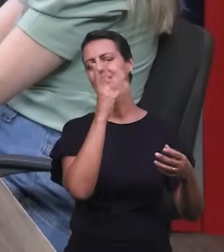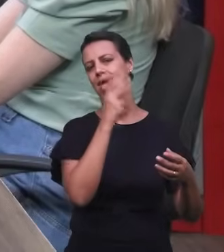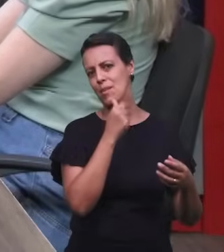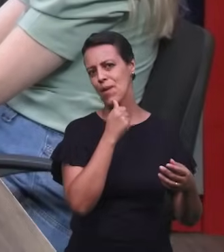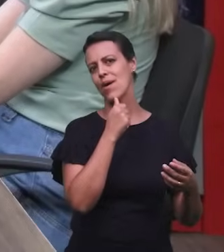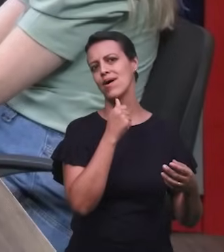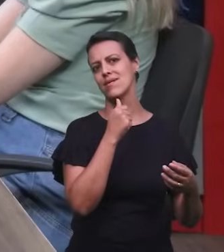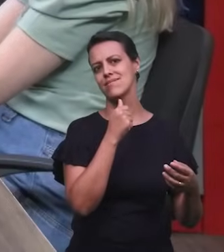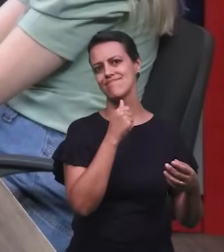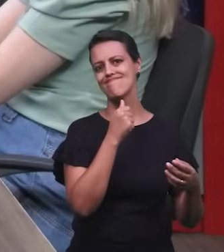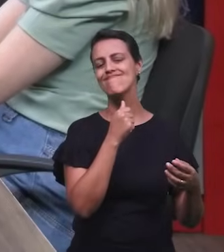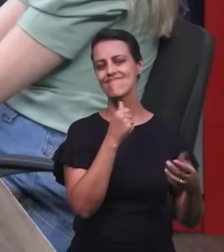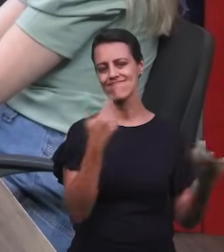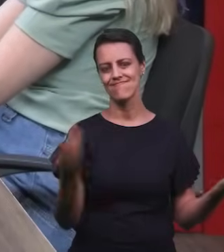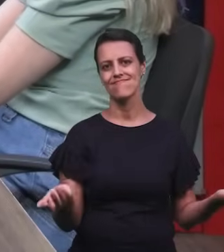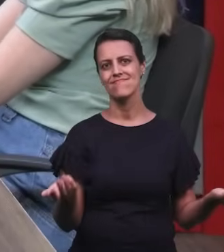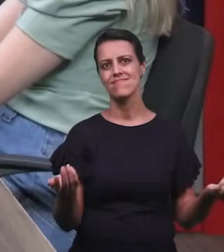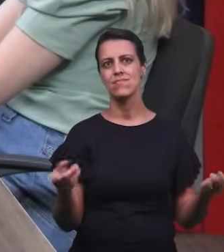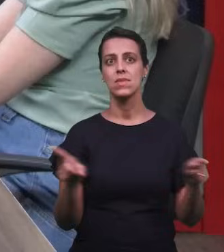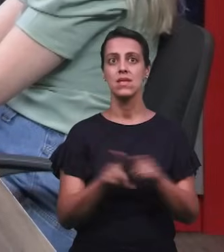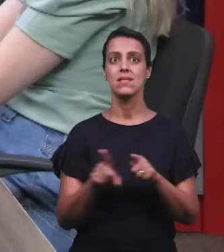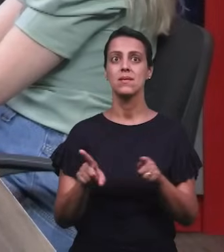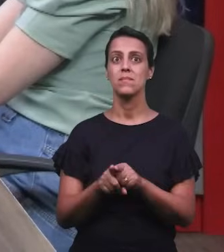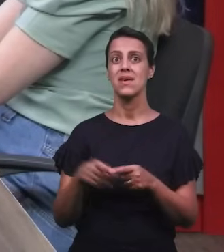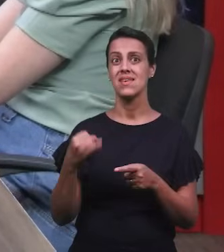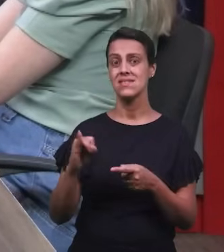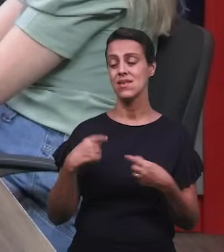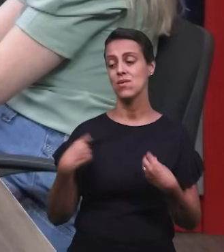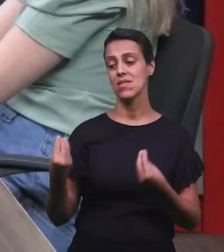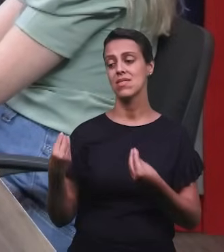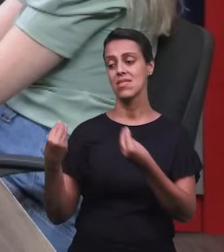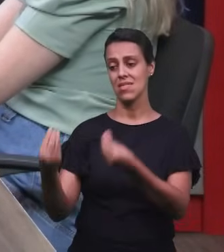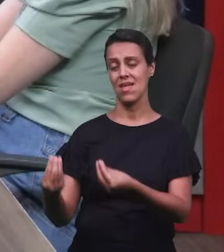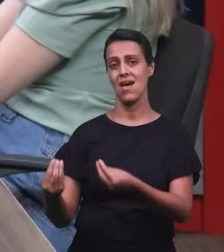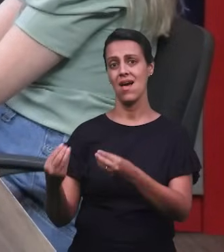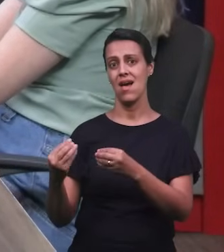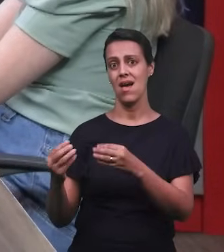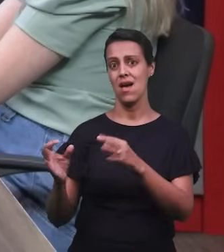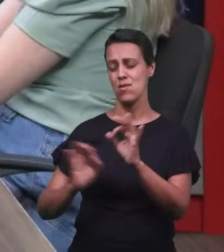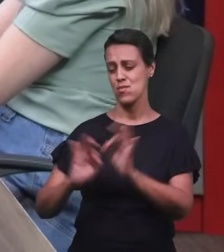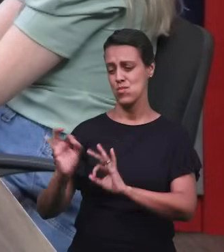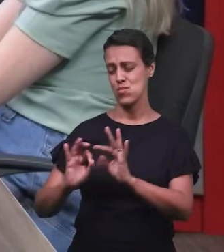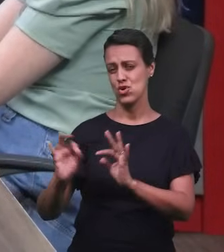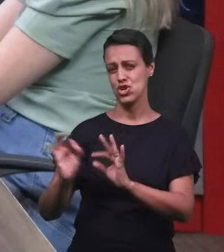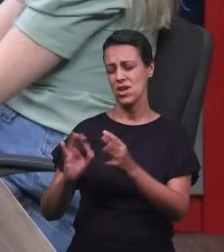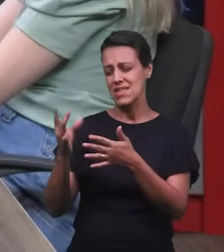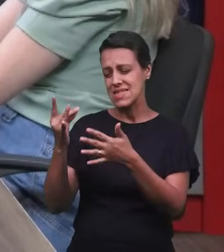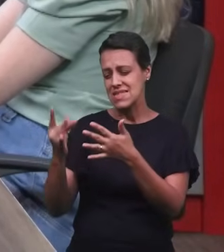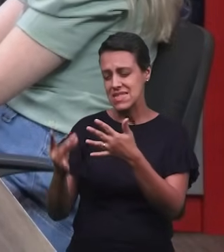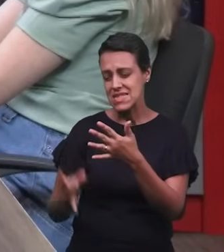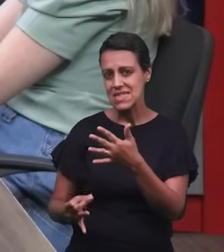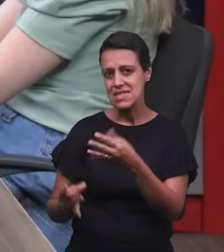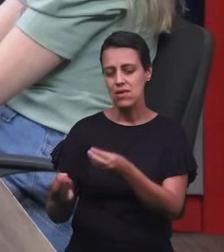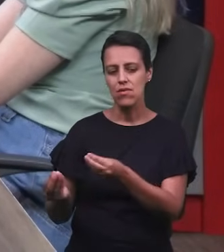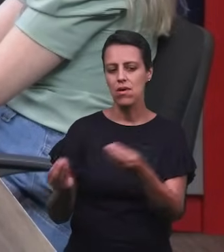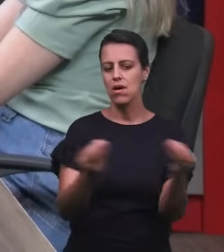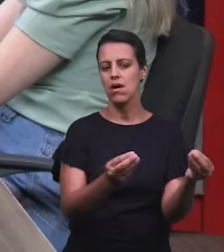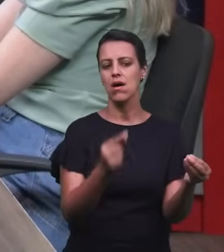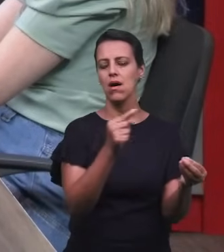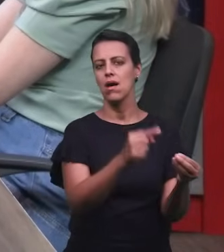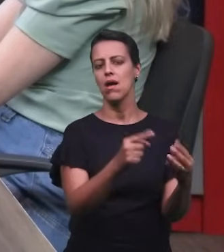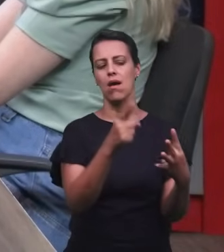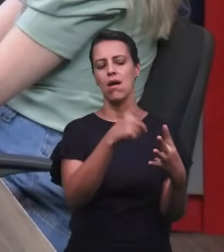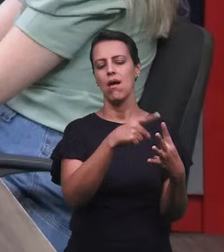isso mesmo, doutor? É isso mesmo. Como também um projeto, vou falar da minha área de elétrica, como também um projeto que você precisa se atentar para os detalhes, na mão